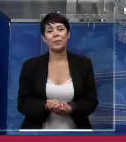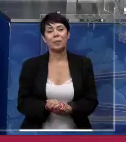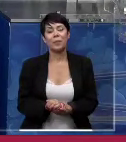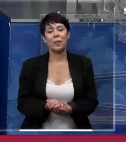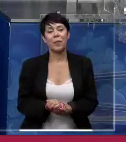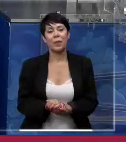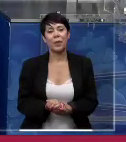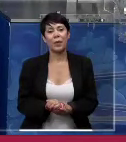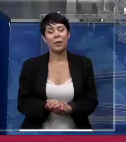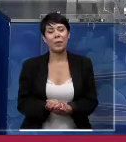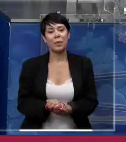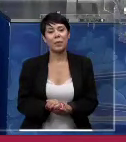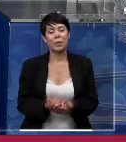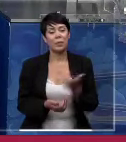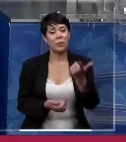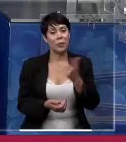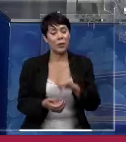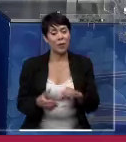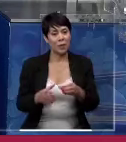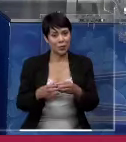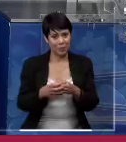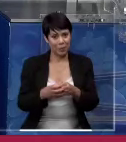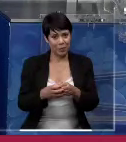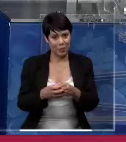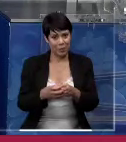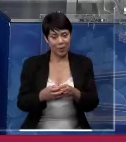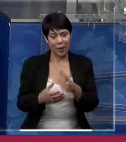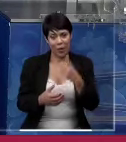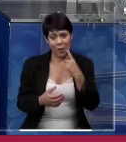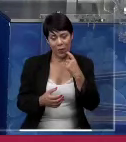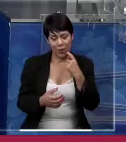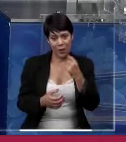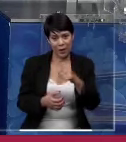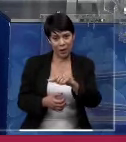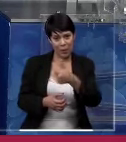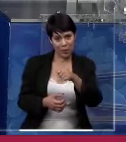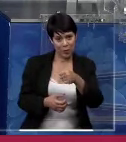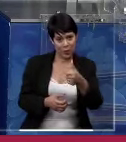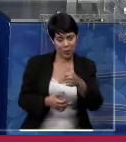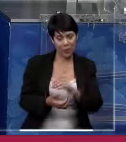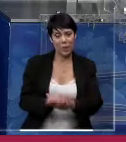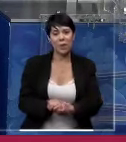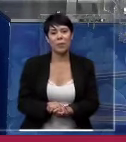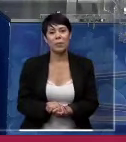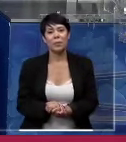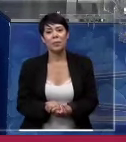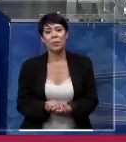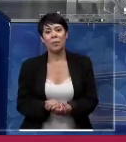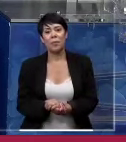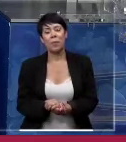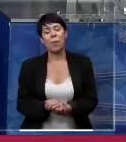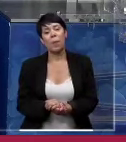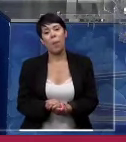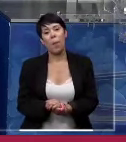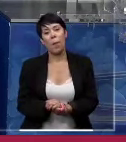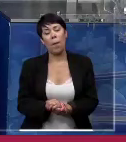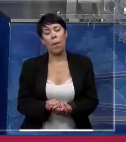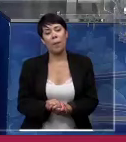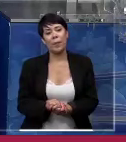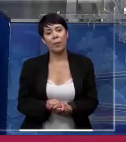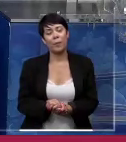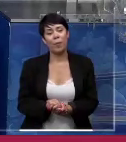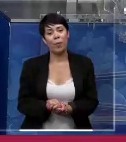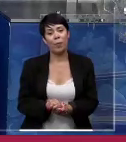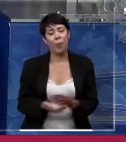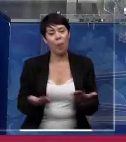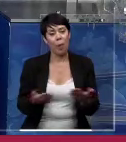Vamos continuar chamando. Mais uma bola saindo do globo. Vermelha, número 11. Vermelha, 11. Este é o